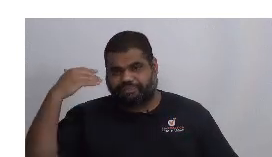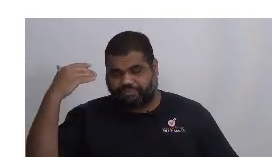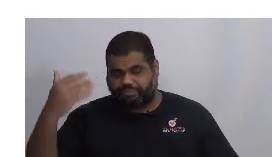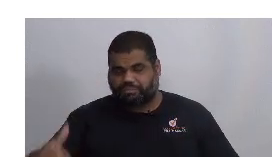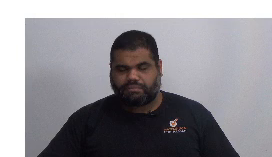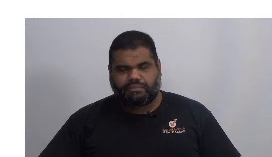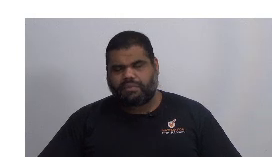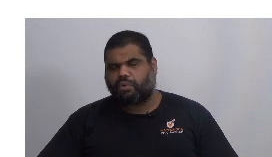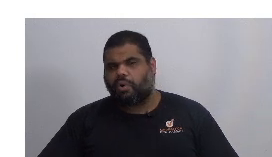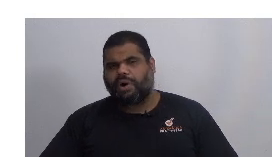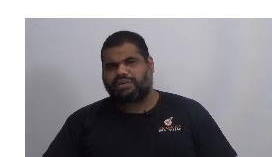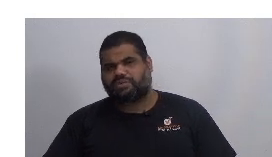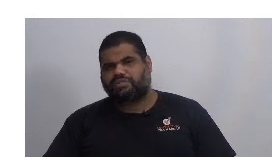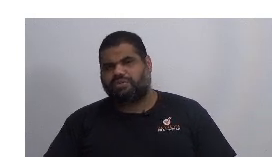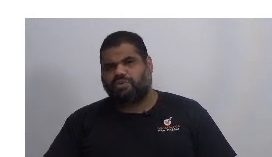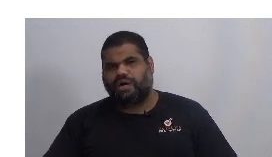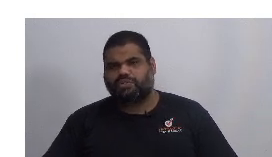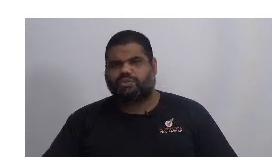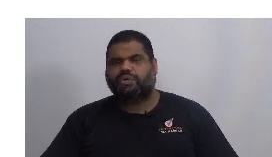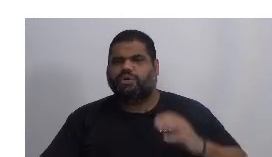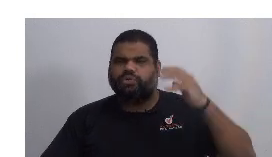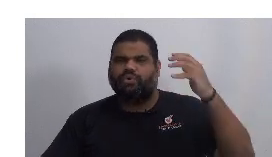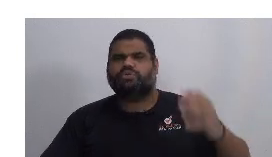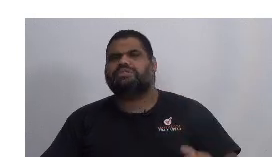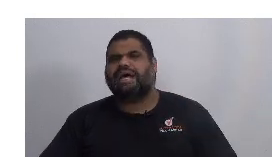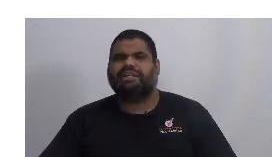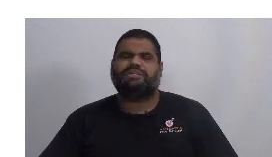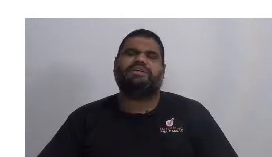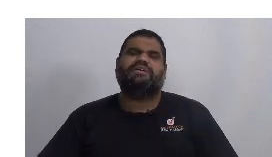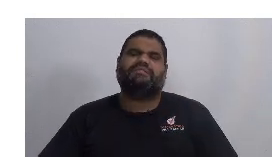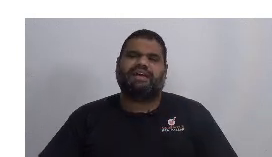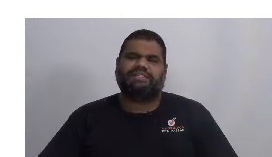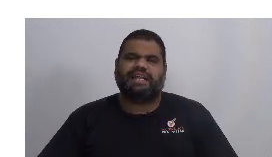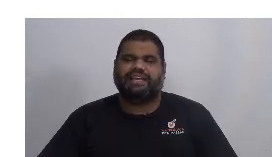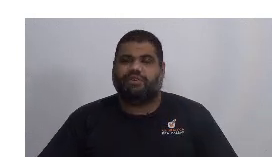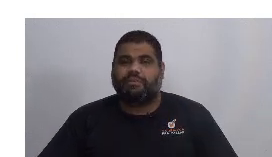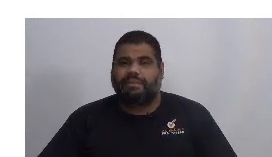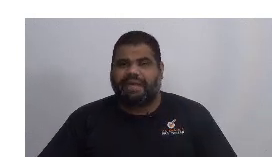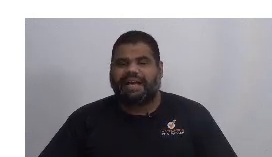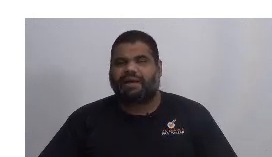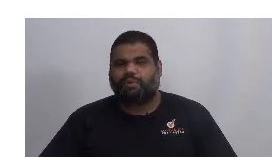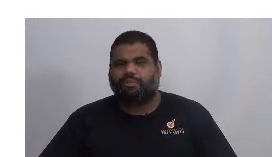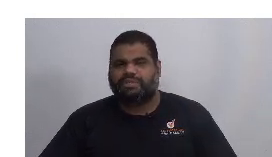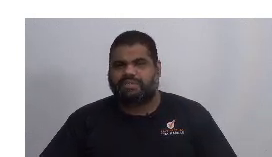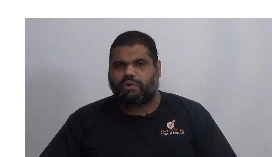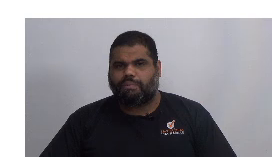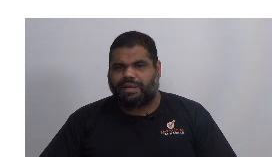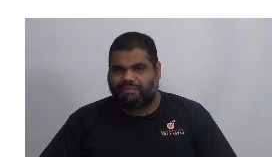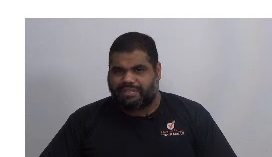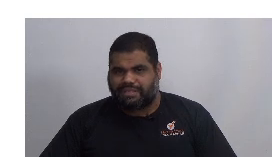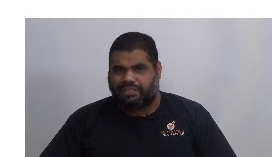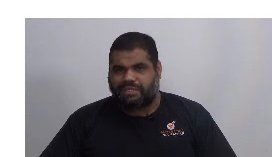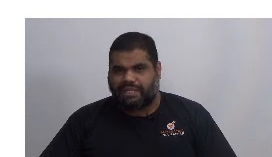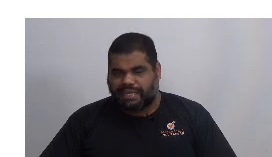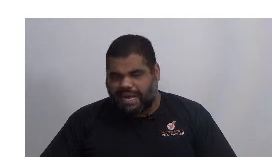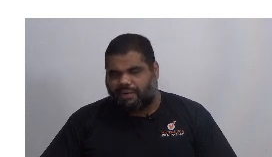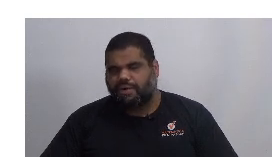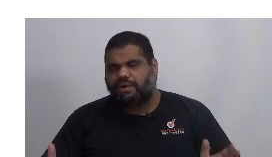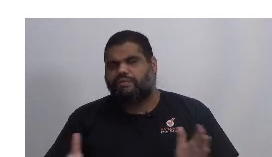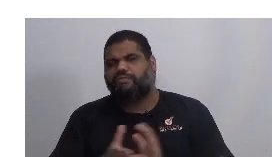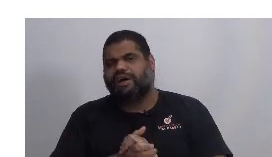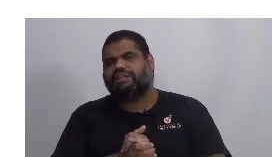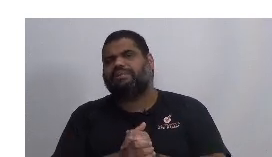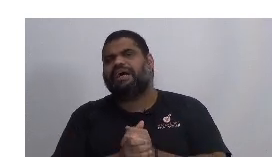matemática, com o raciocínio lógico. Todo o site vai estar aí com uma mega promoção para vocês.